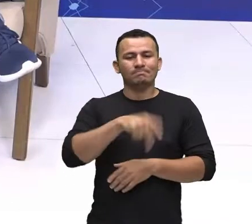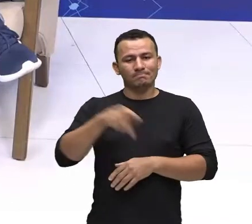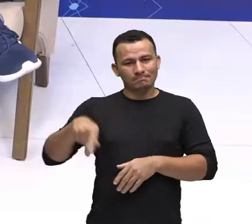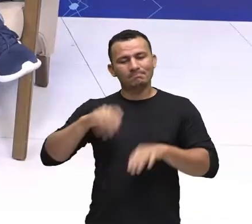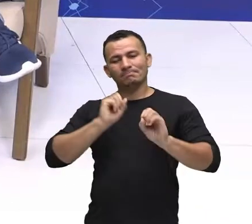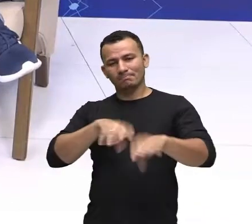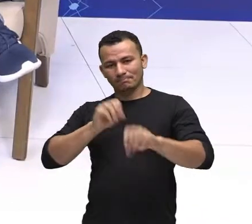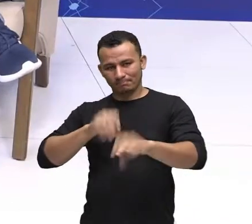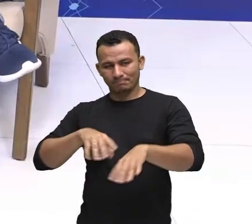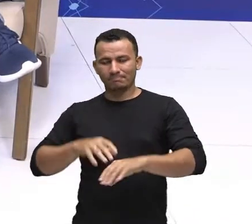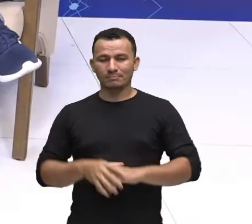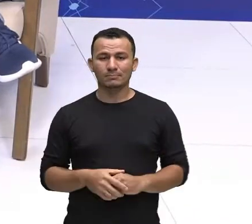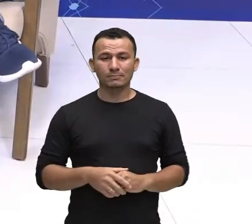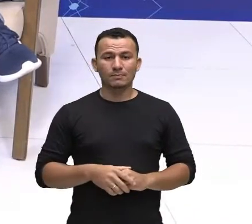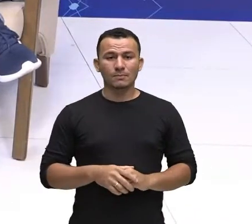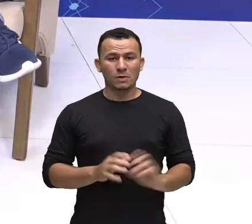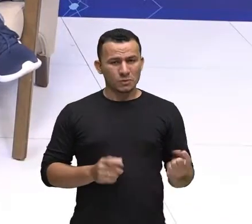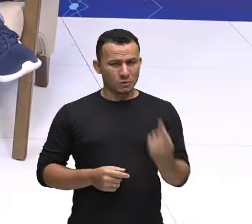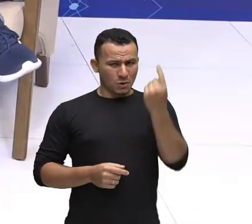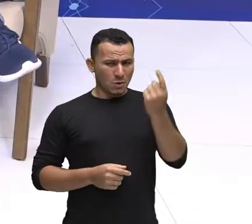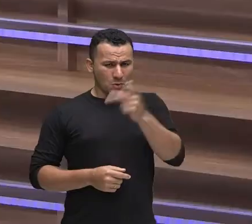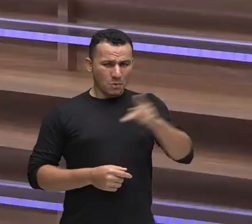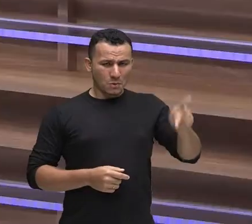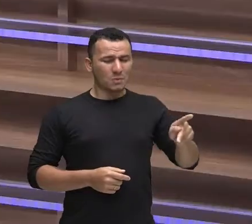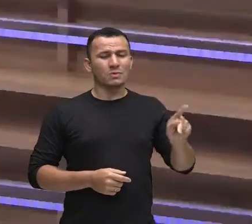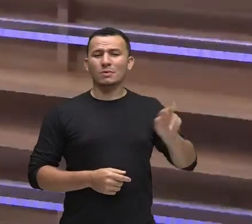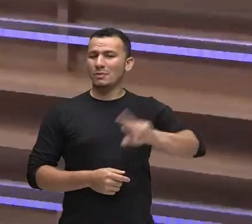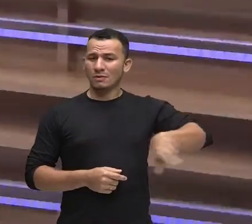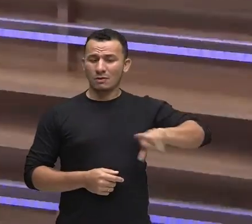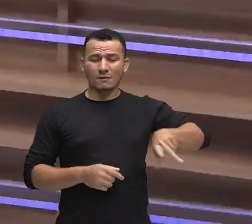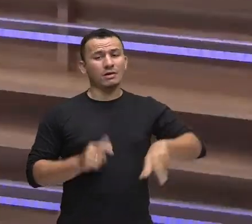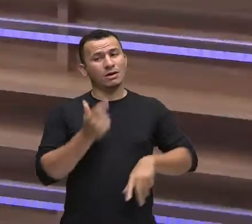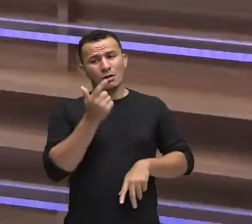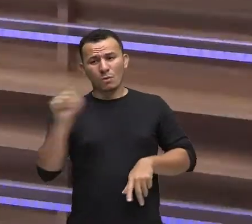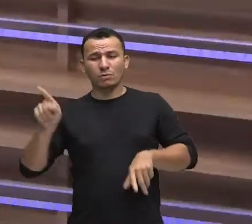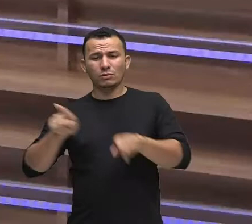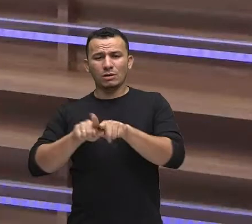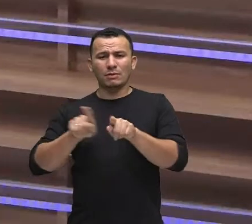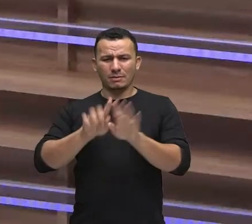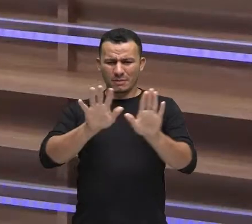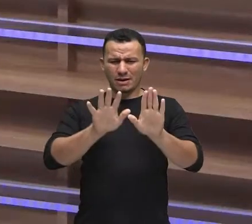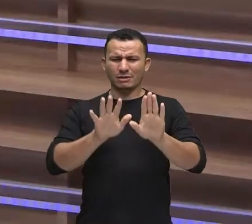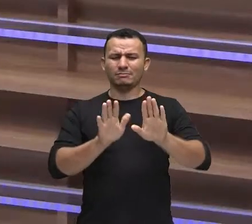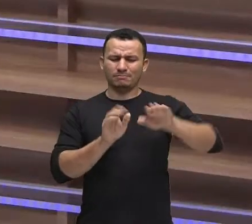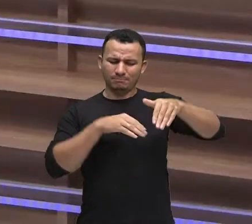Sim, e não só do educador, mas deixa eu falar, antes de falar do educador, deixa eu falar do atleta, né?